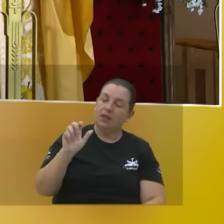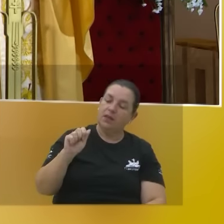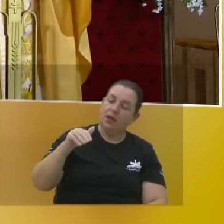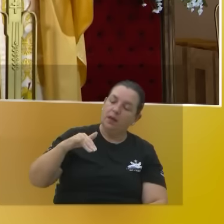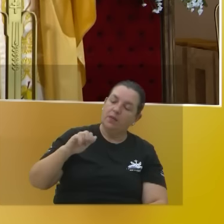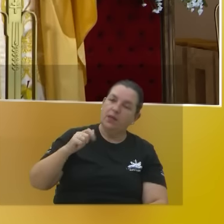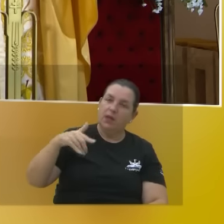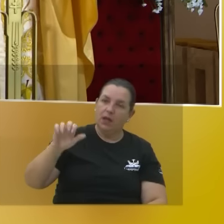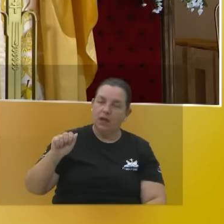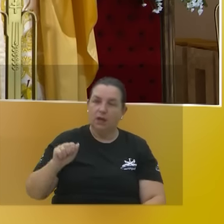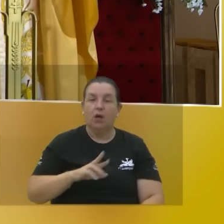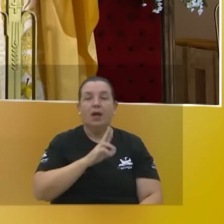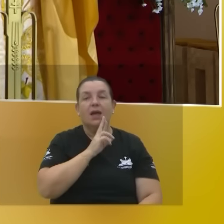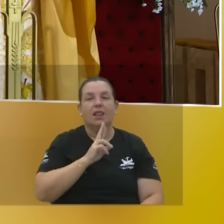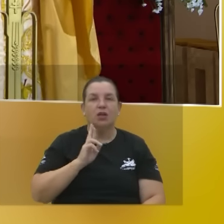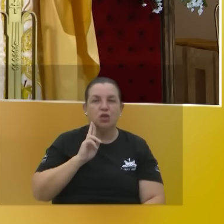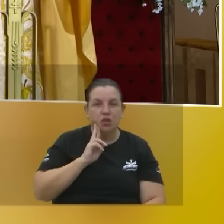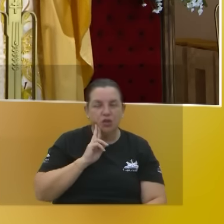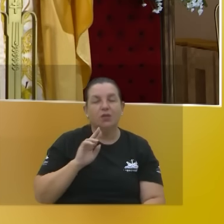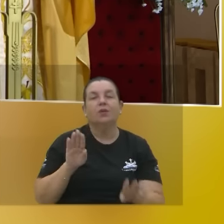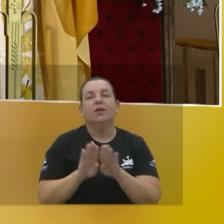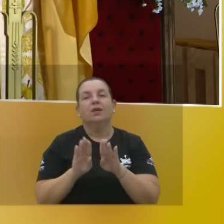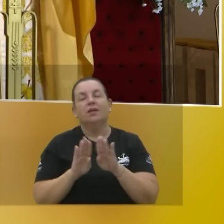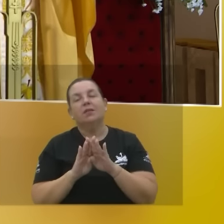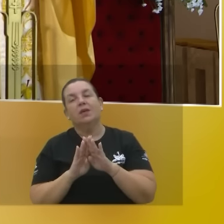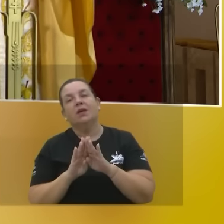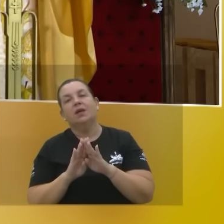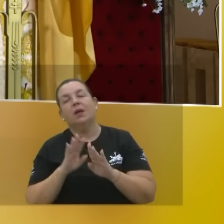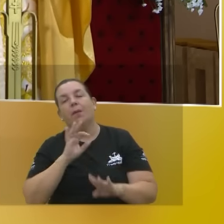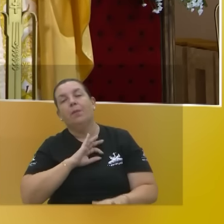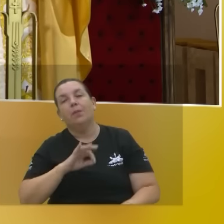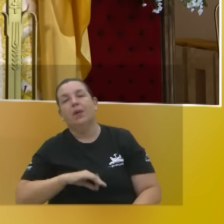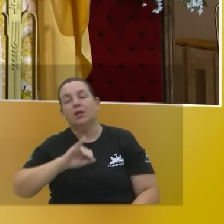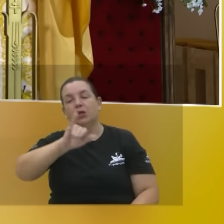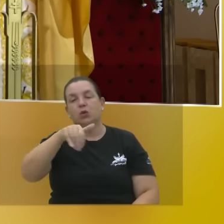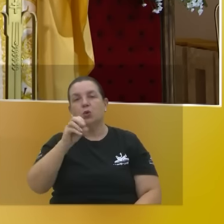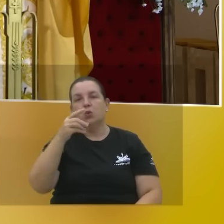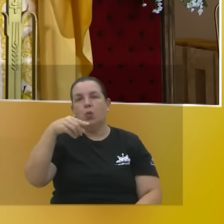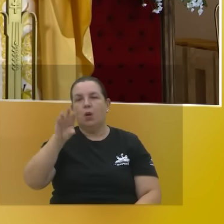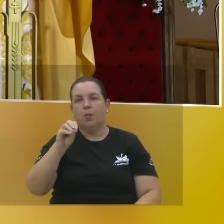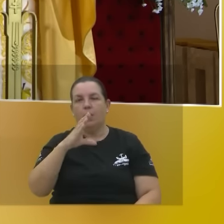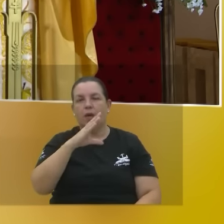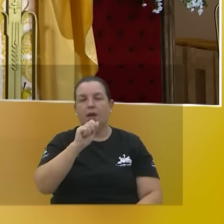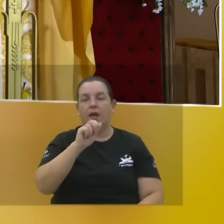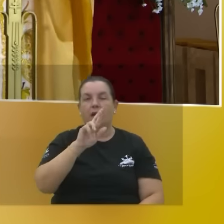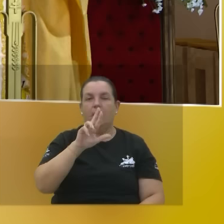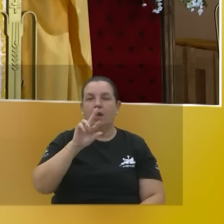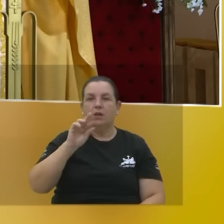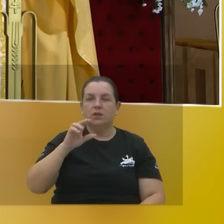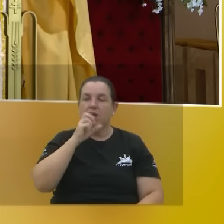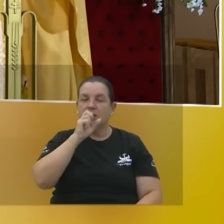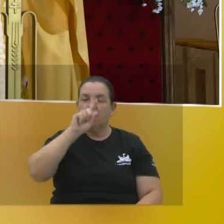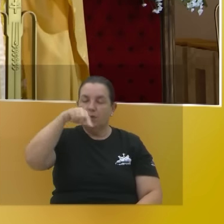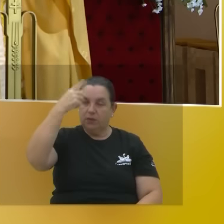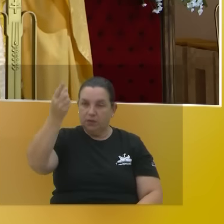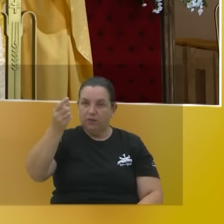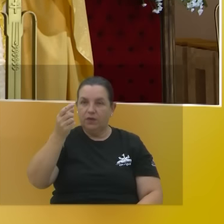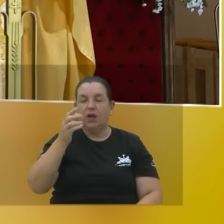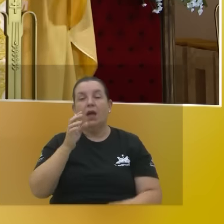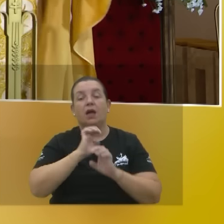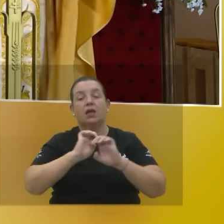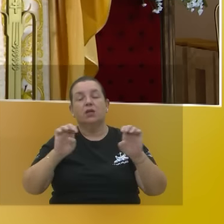Padre Renatinho e também Padre João Carlos. Portanto, sábado que vem, evangelizar